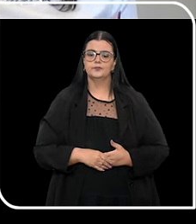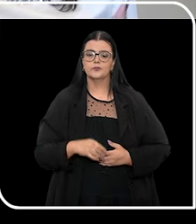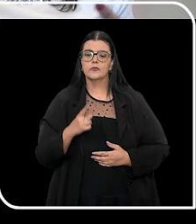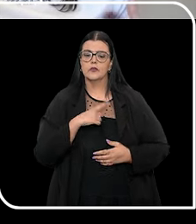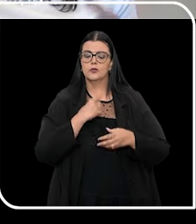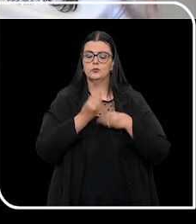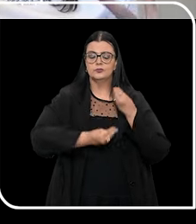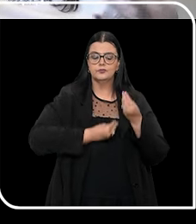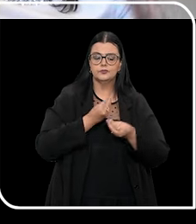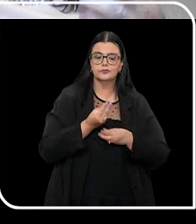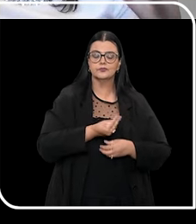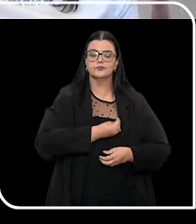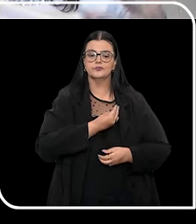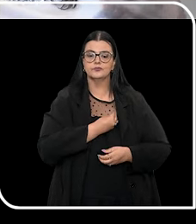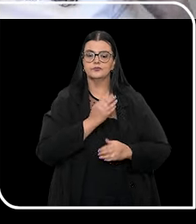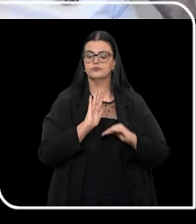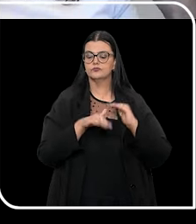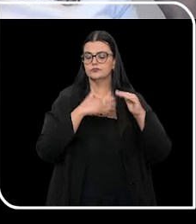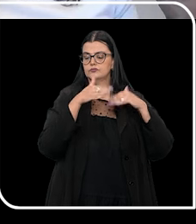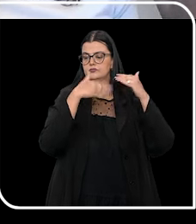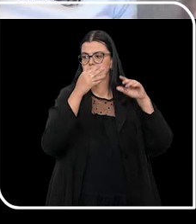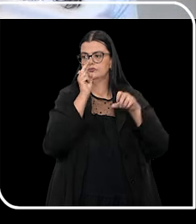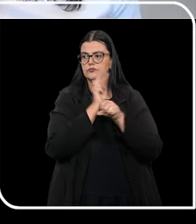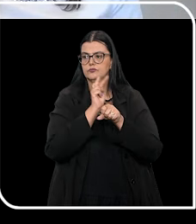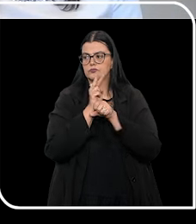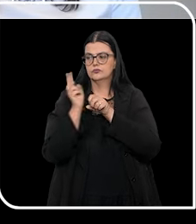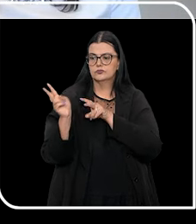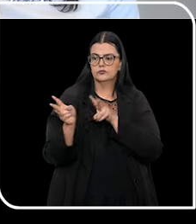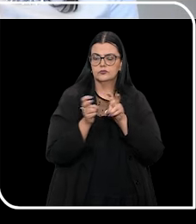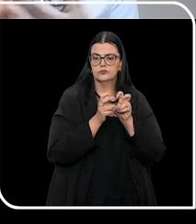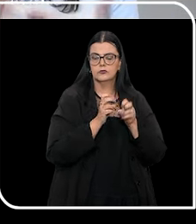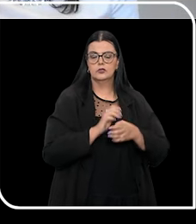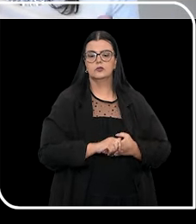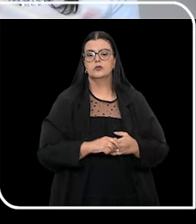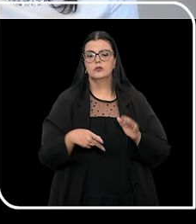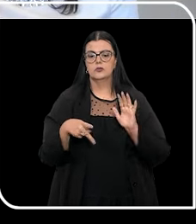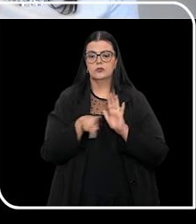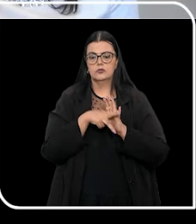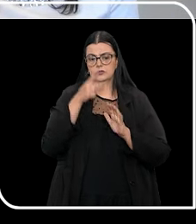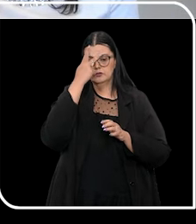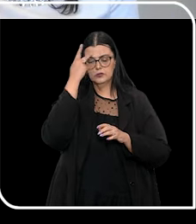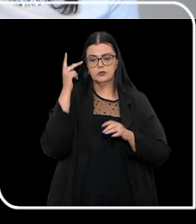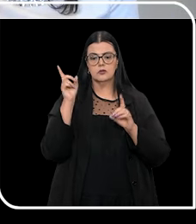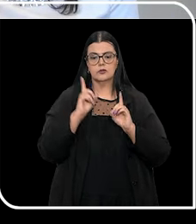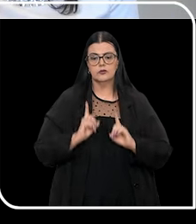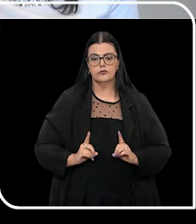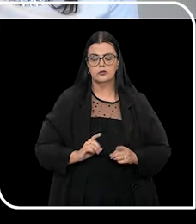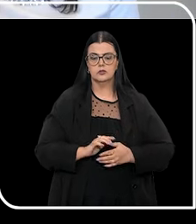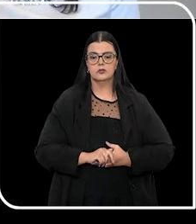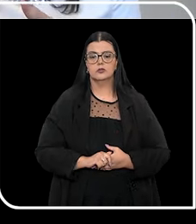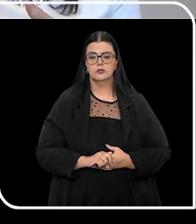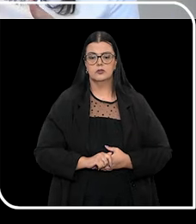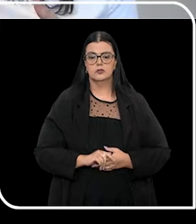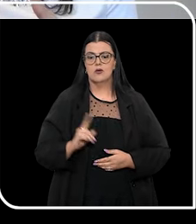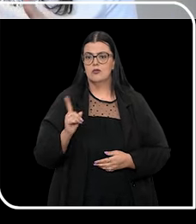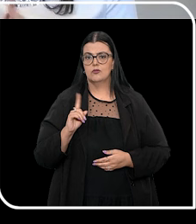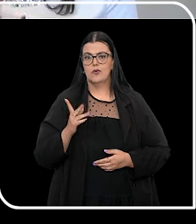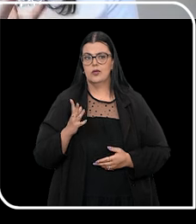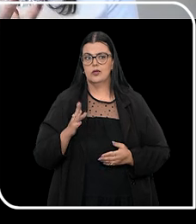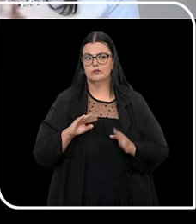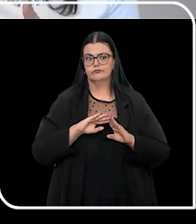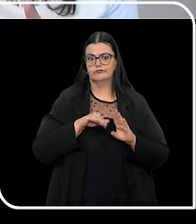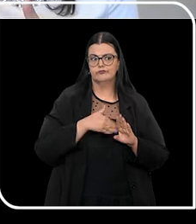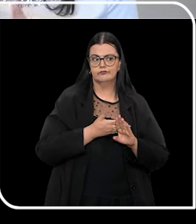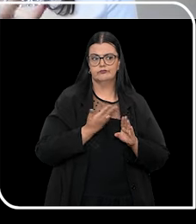a gente que já viveu cresceu e presenciou o potencial de uma pessoa com deficiência pra gente não é um